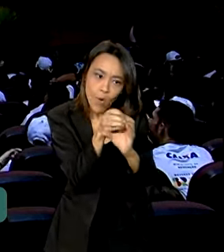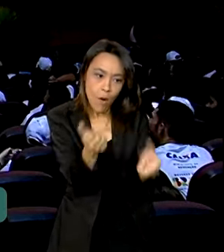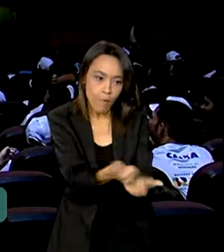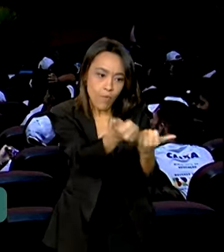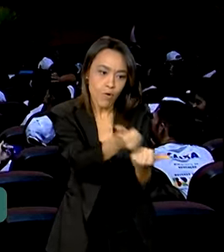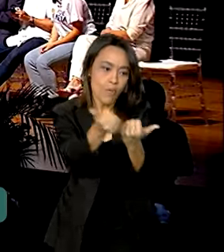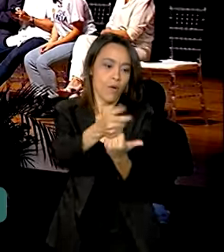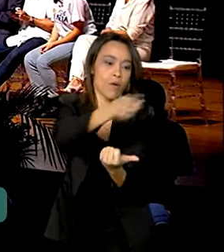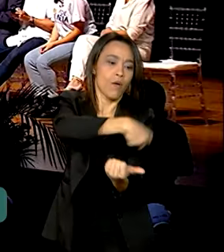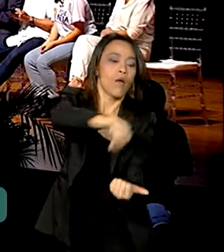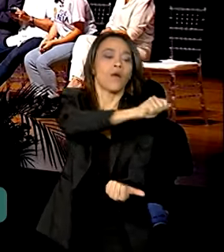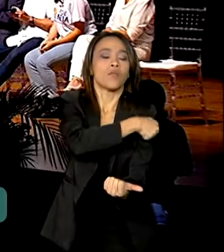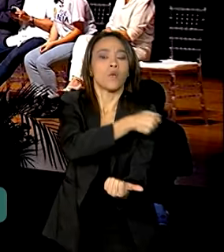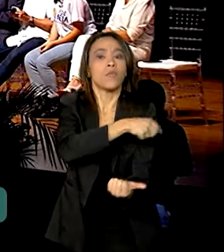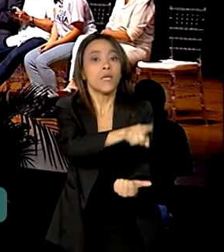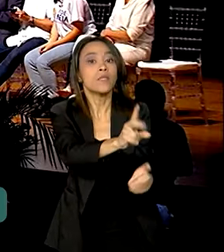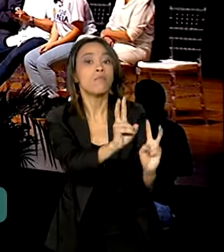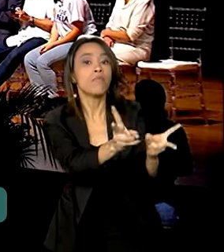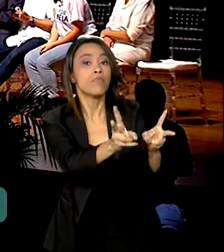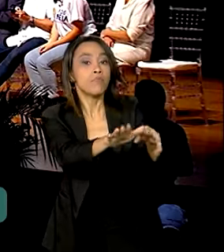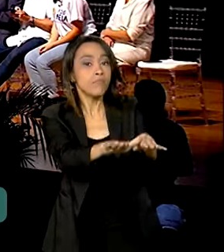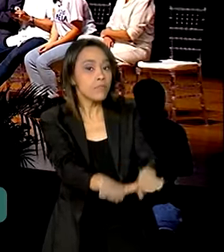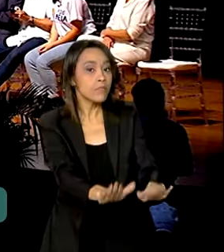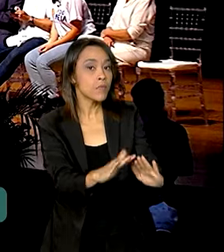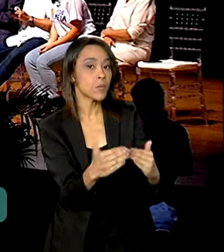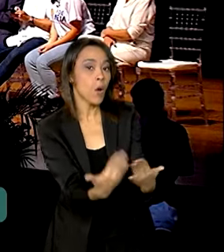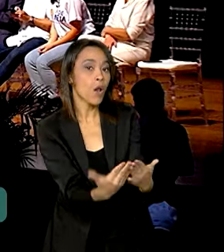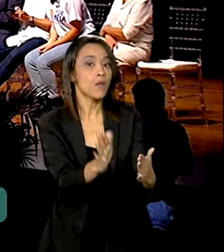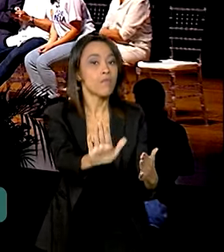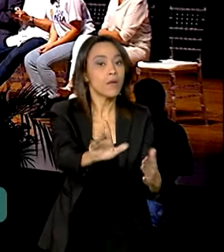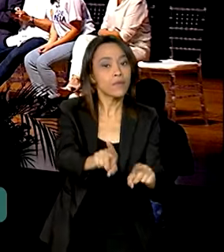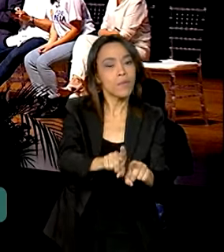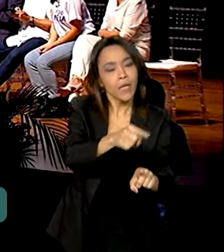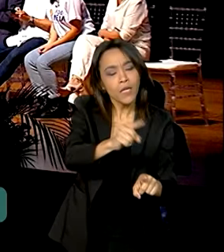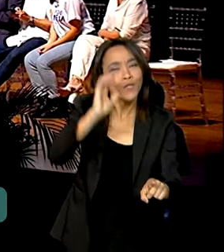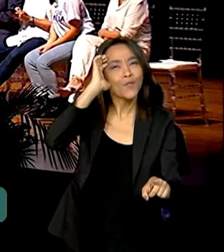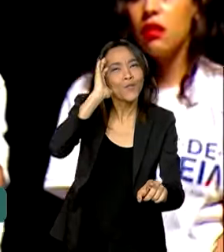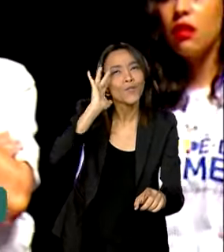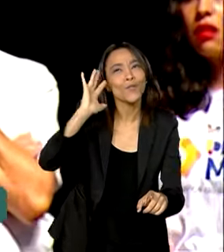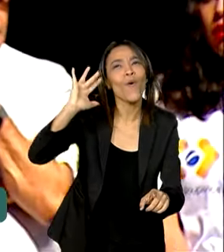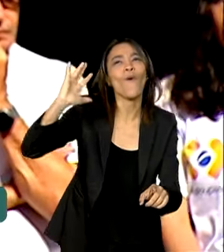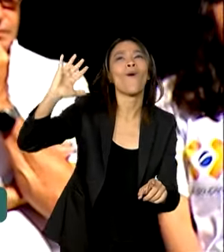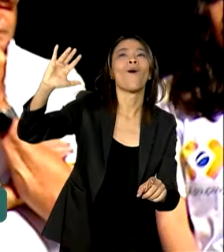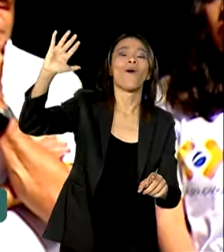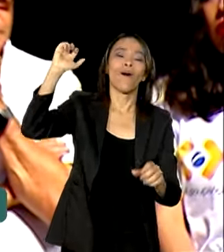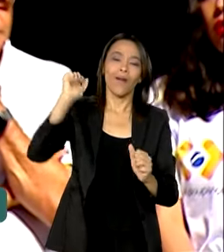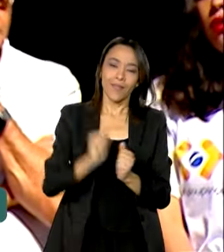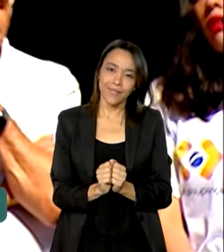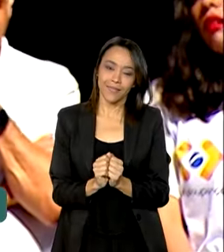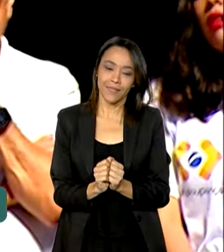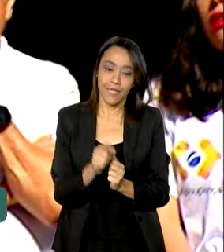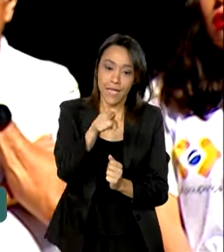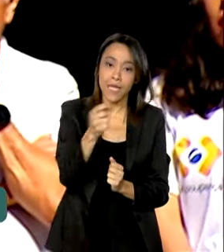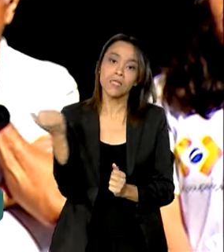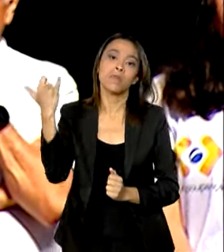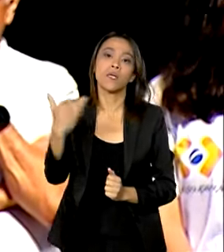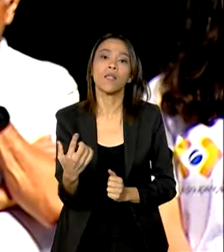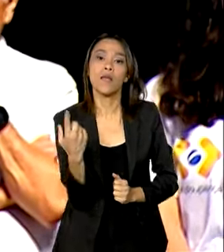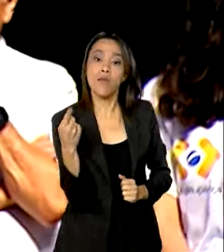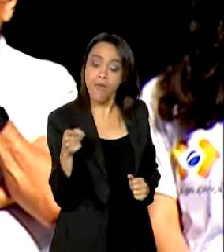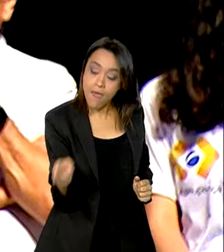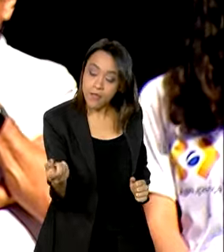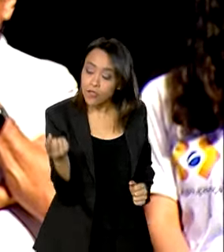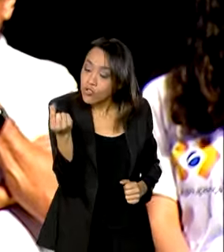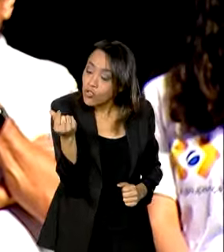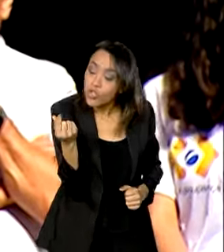alunos não apenas permaneçam na escola, mas também para que sonhem mais alto. Esse dinheiro é para vocês usarem da forma que